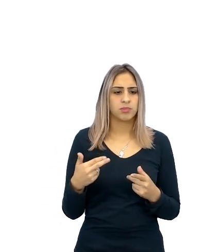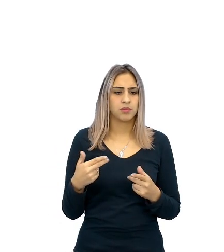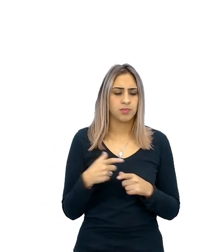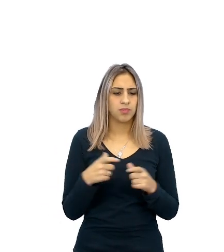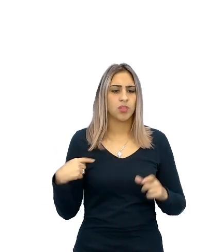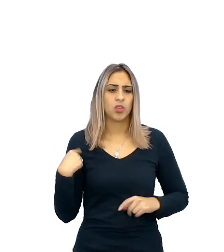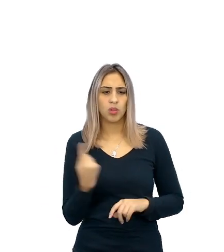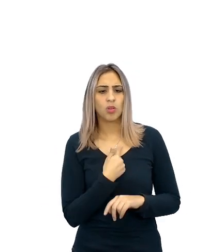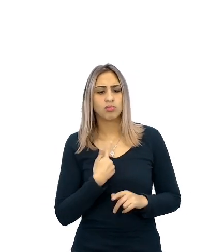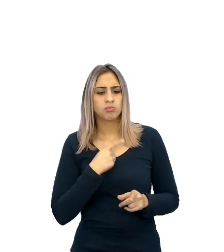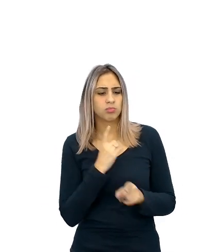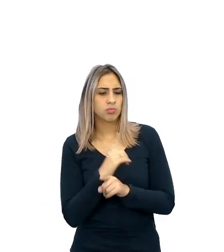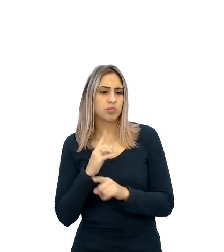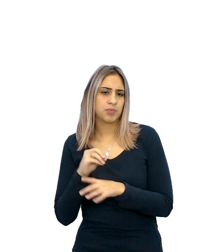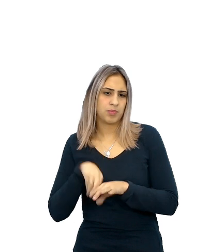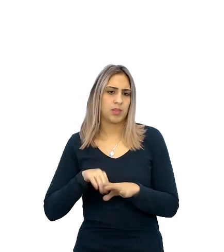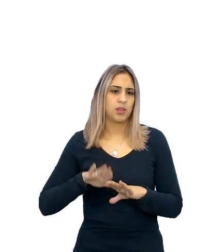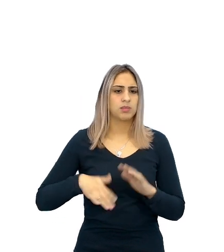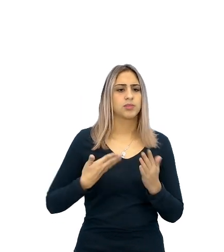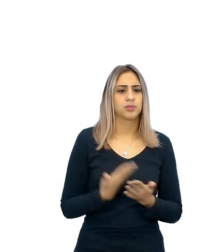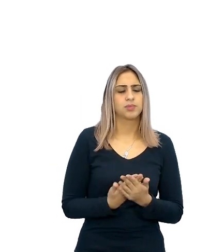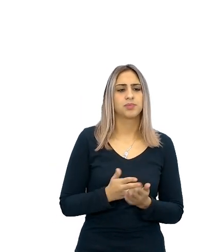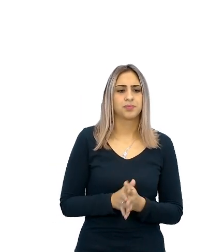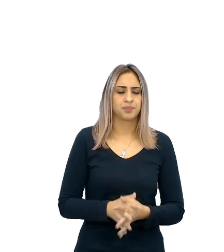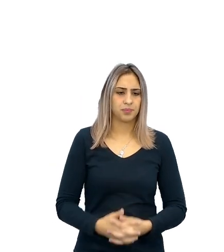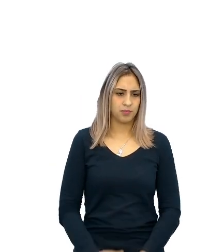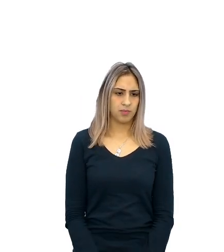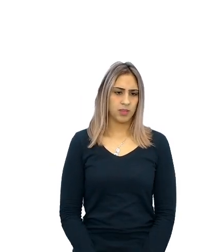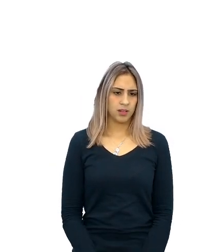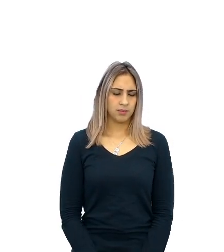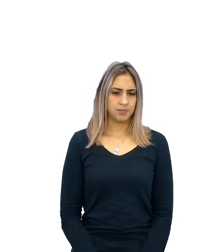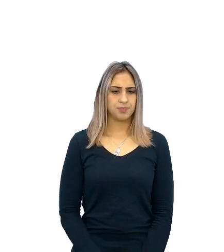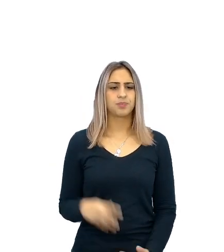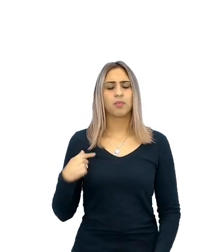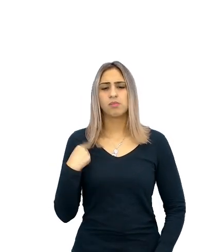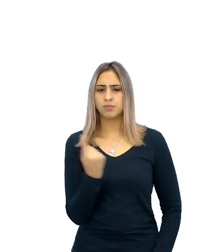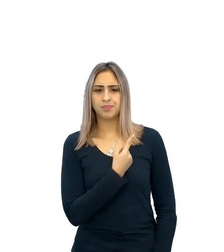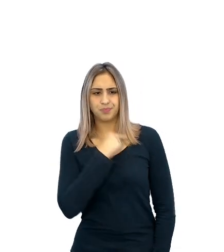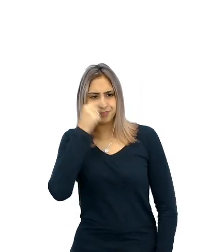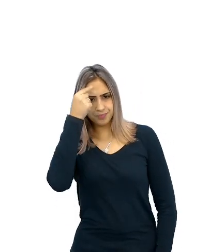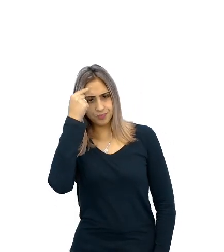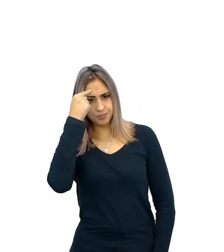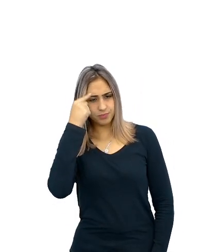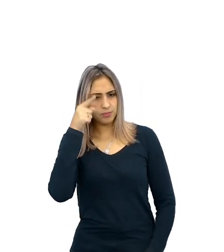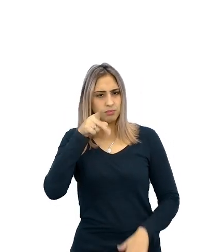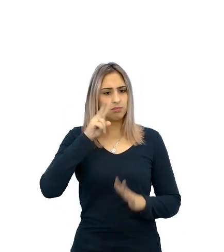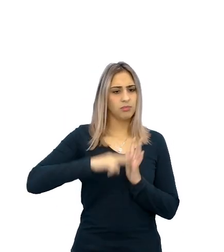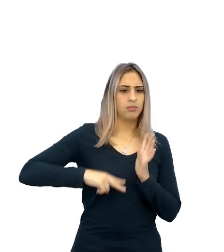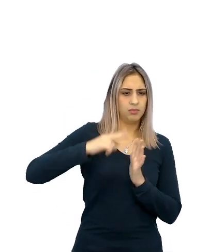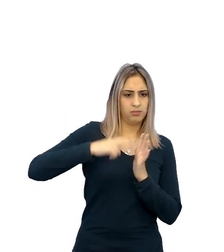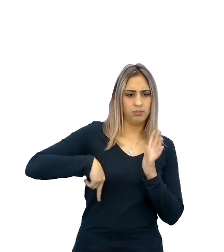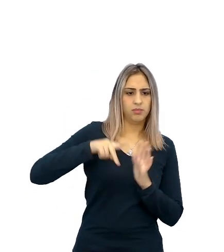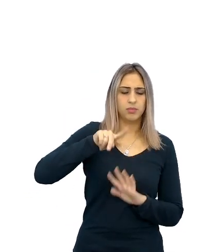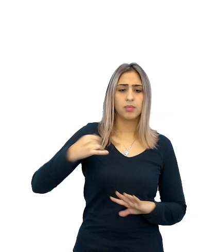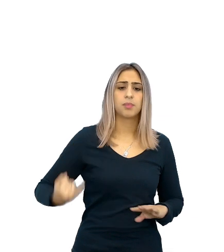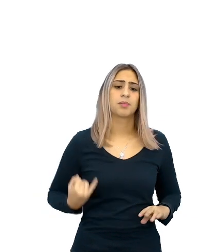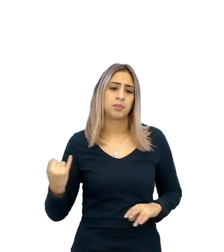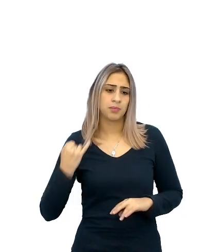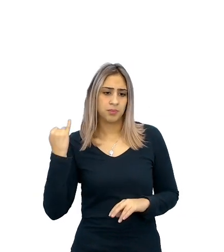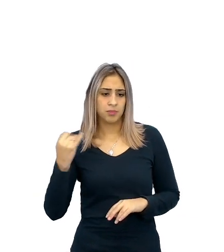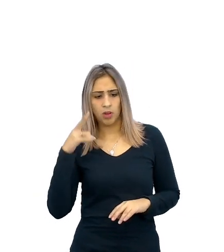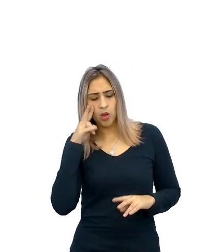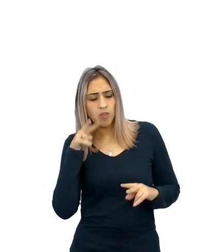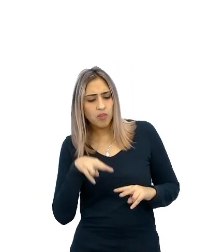que nós estamos encontrando na escola. Então, quando nós pensamos no campo da leitura, né, é